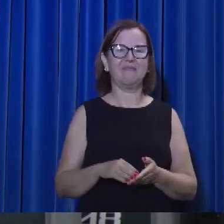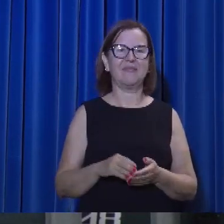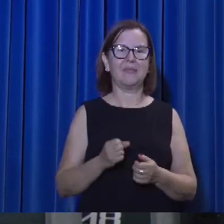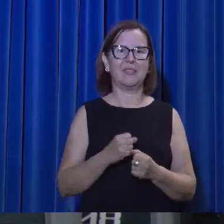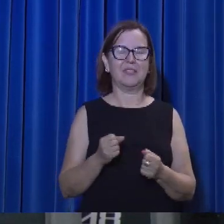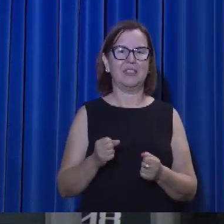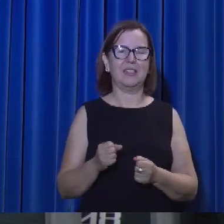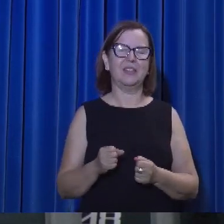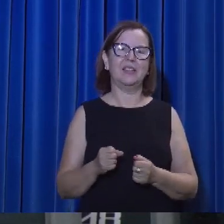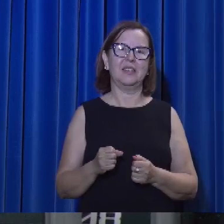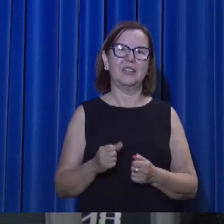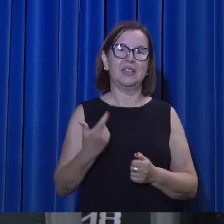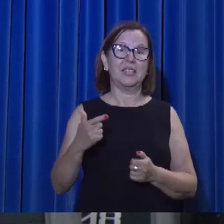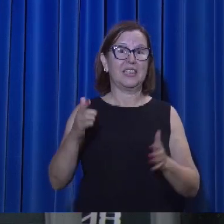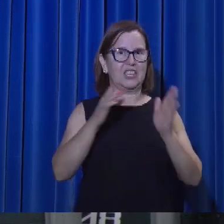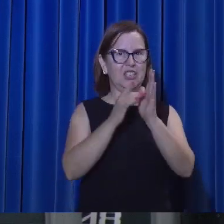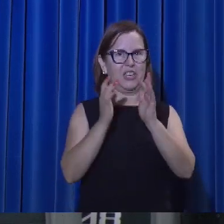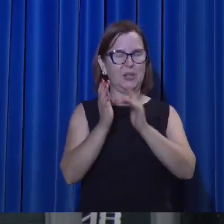se fez.